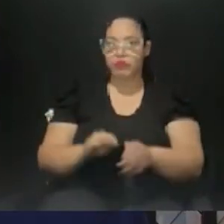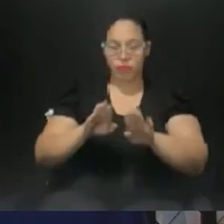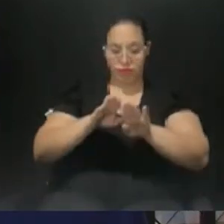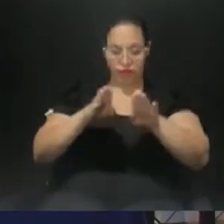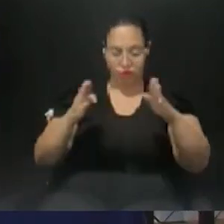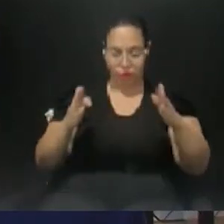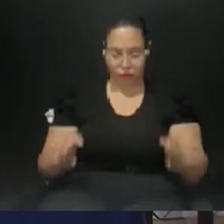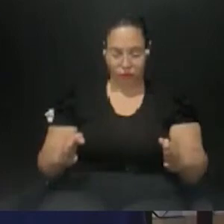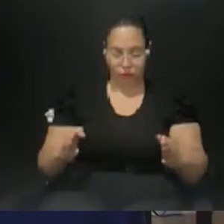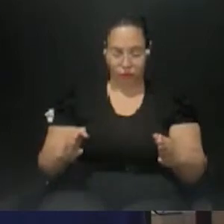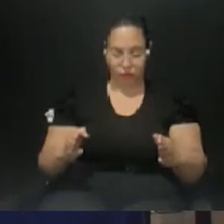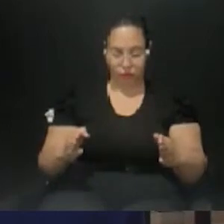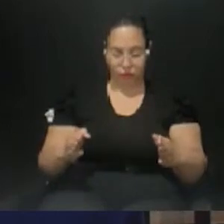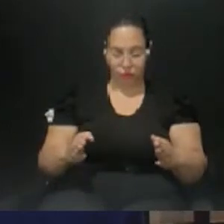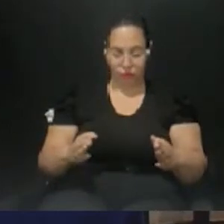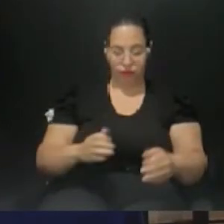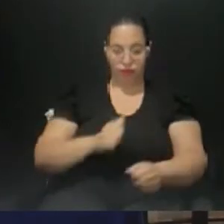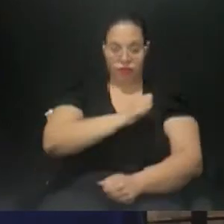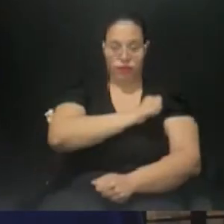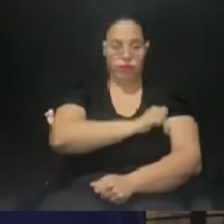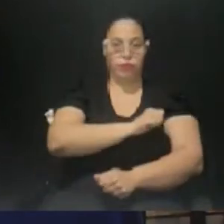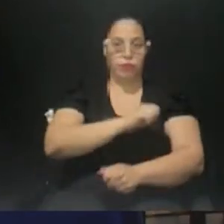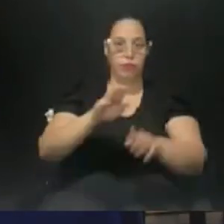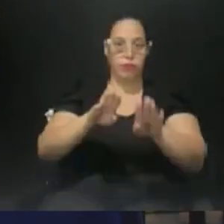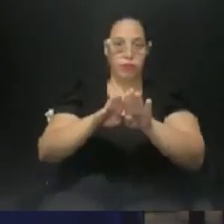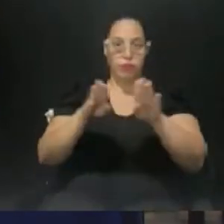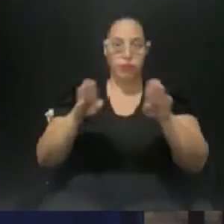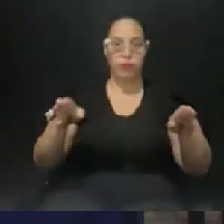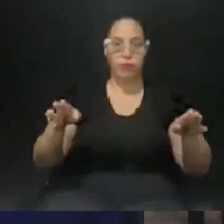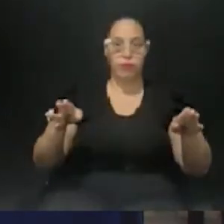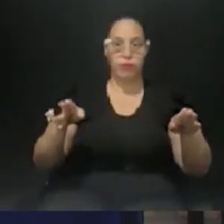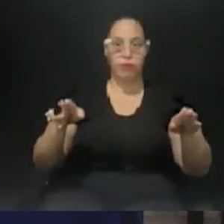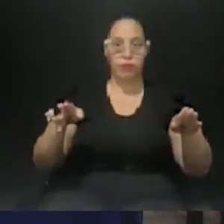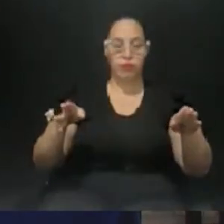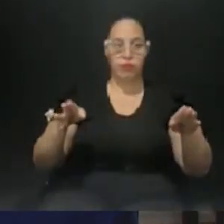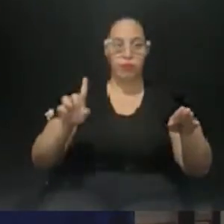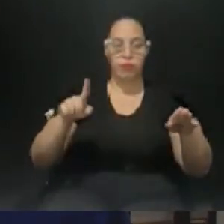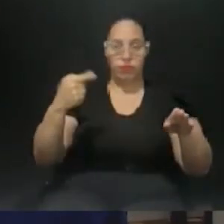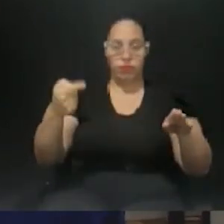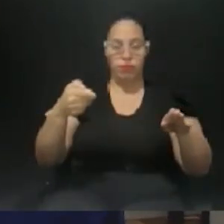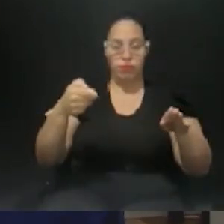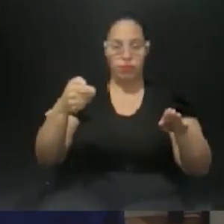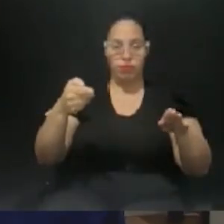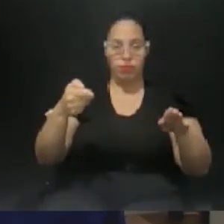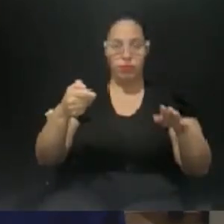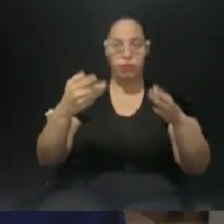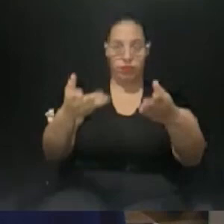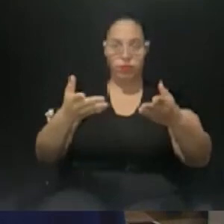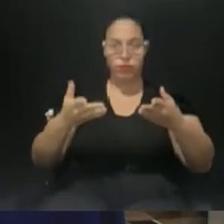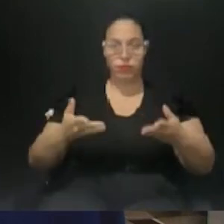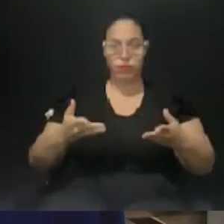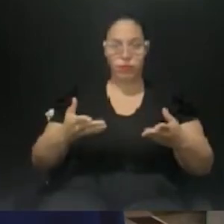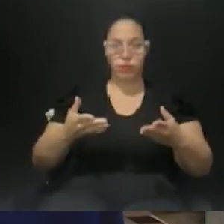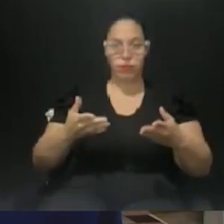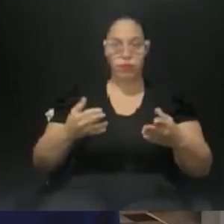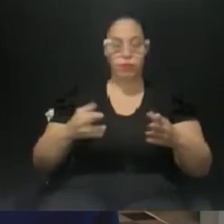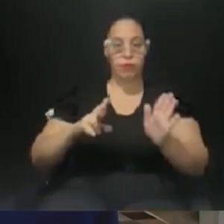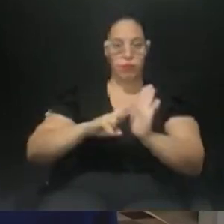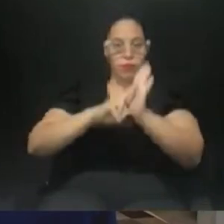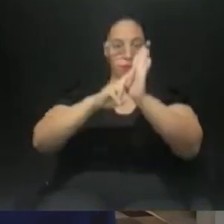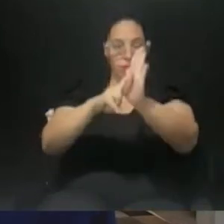Uma vez composta a mesa de autoridades, convidamos os seus componentes e demais presentes a receberem